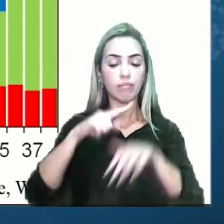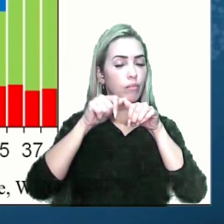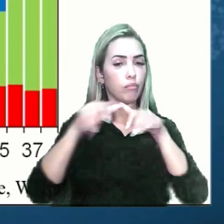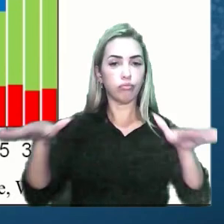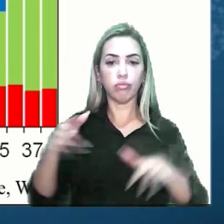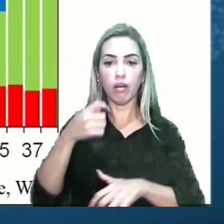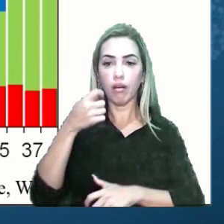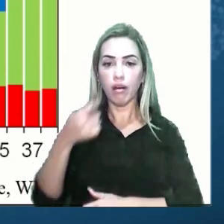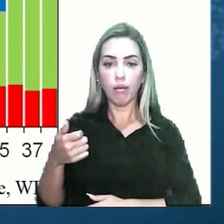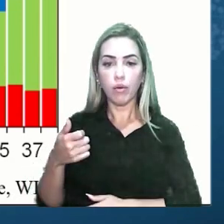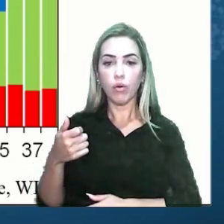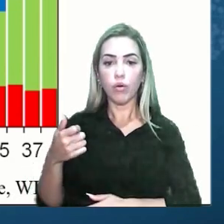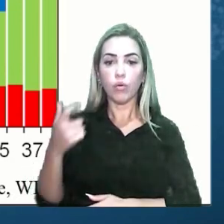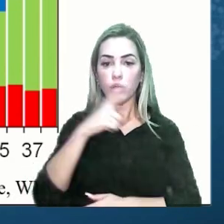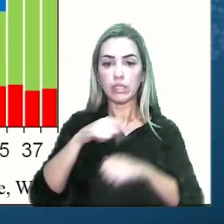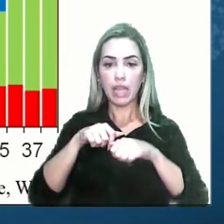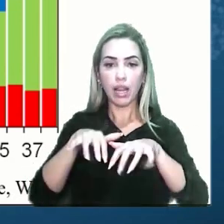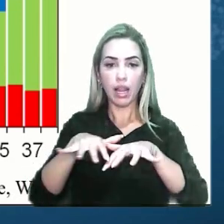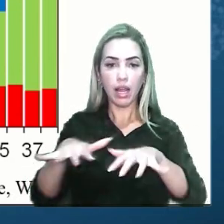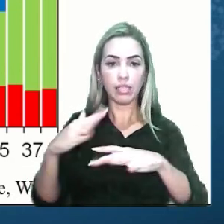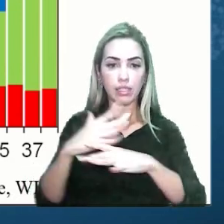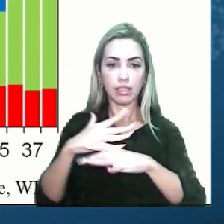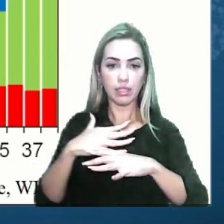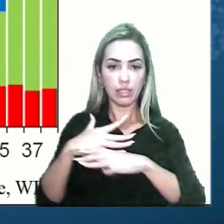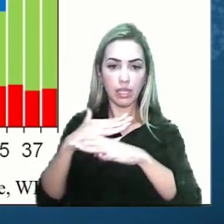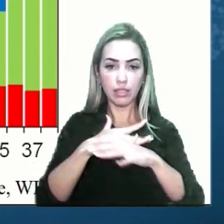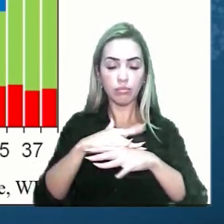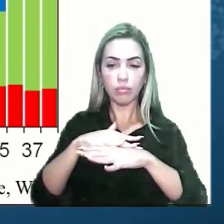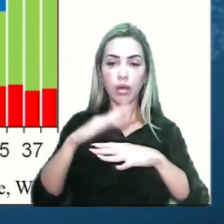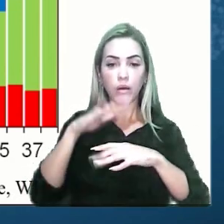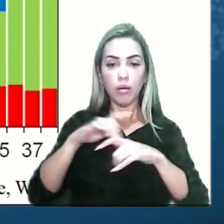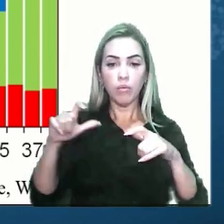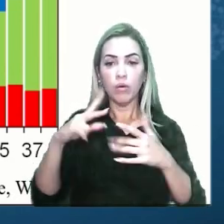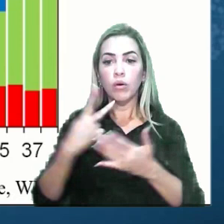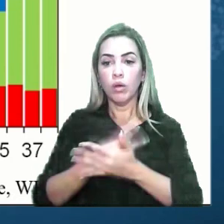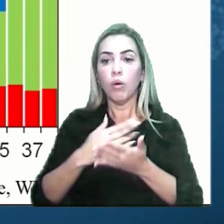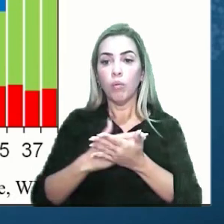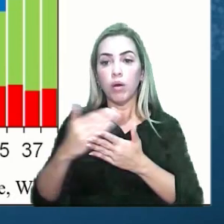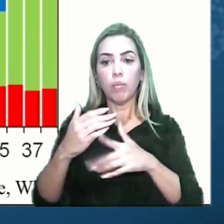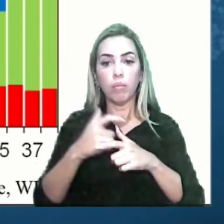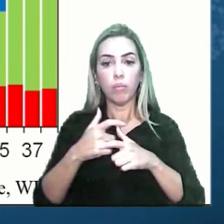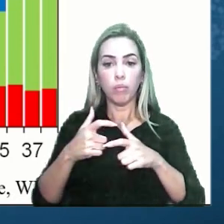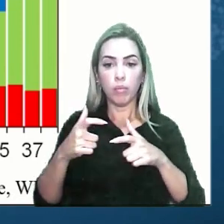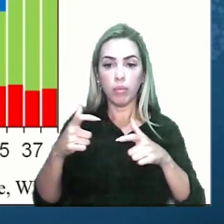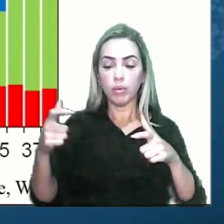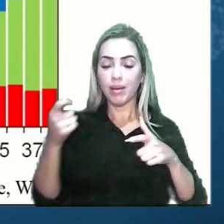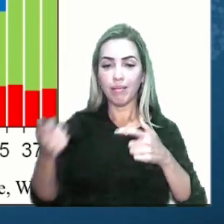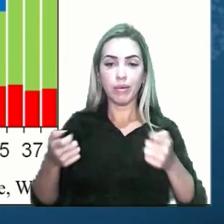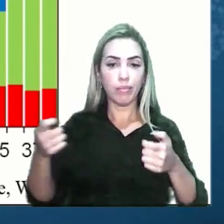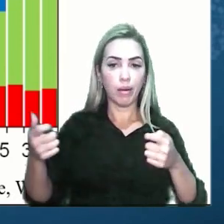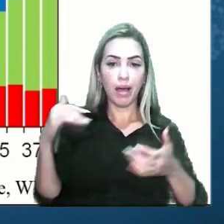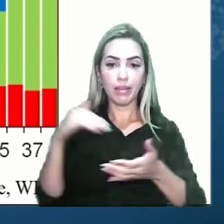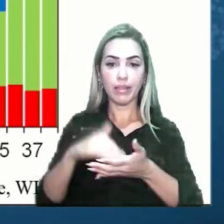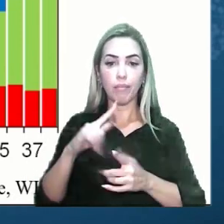rápido, penetrou as cidades e através de fronteiras, em muitos casos realmente começaram a aumentar rapidamente até o